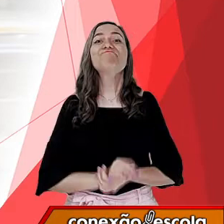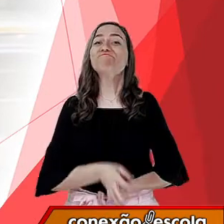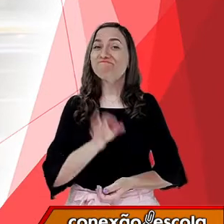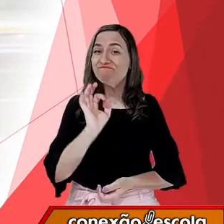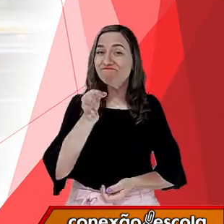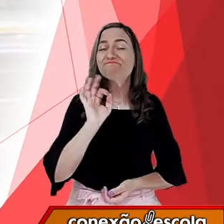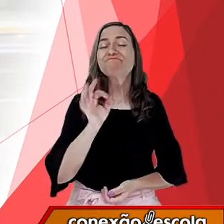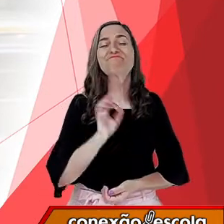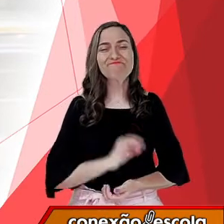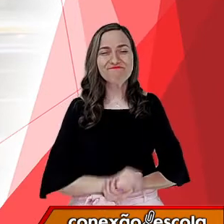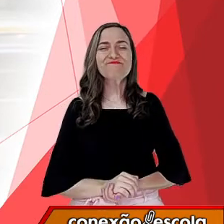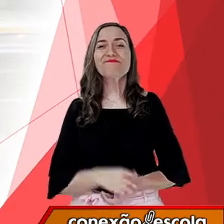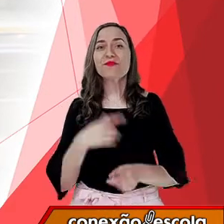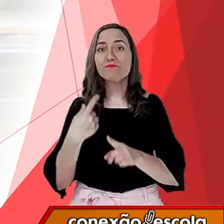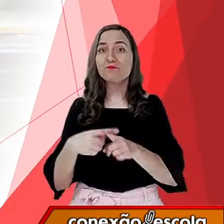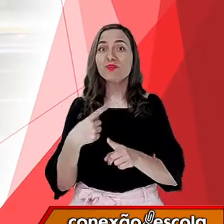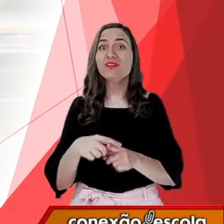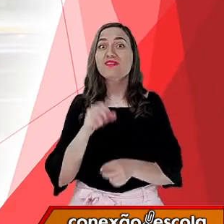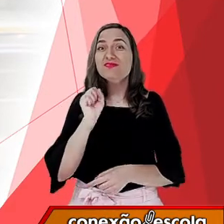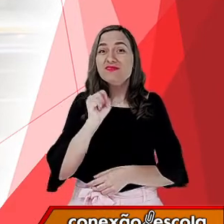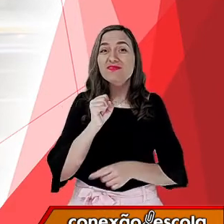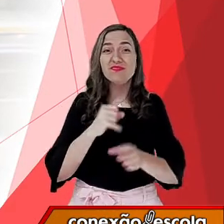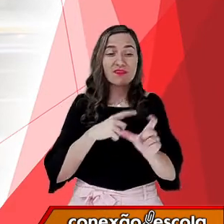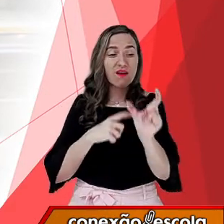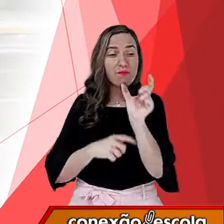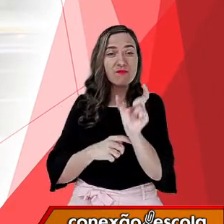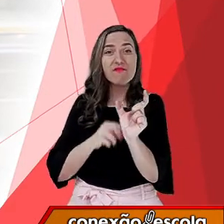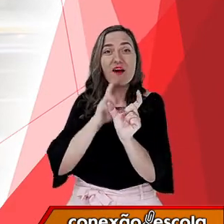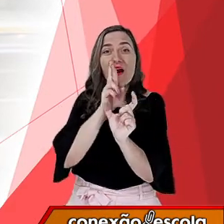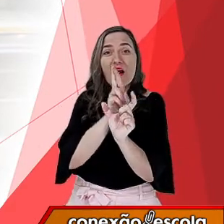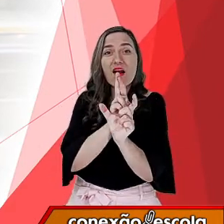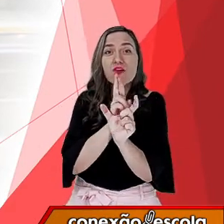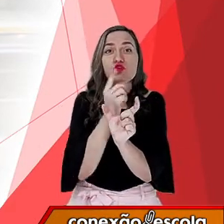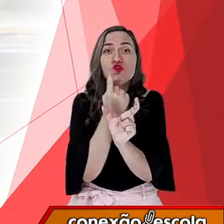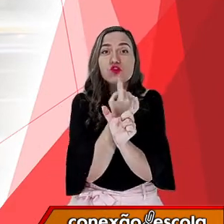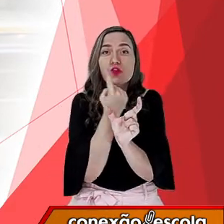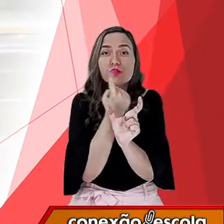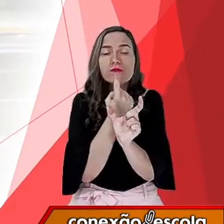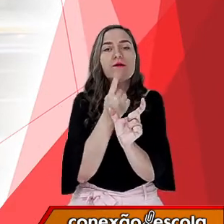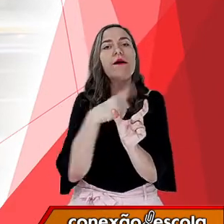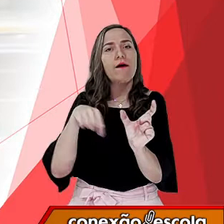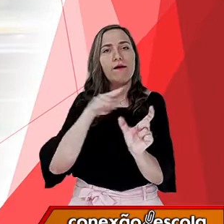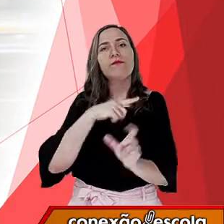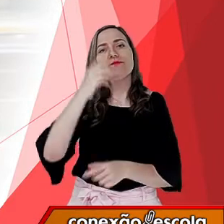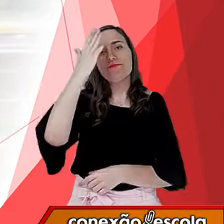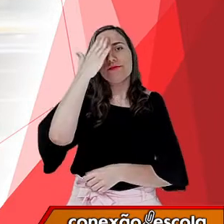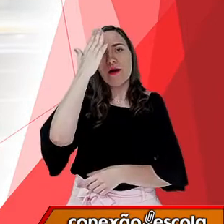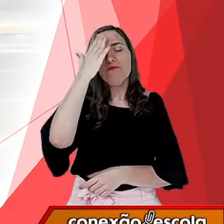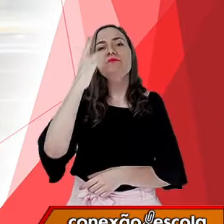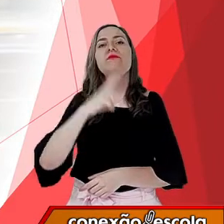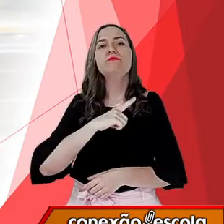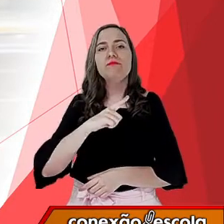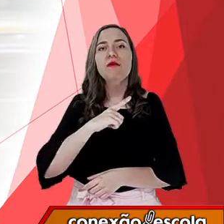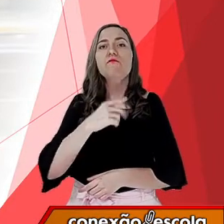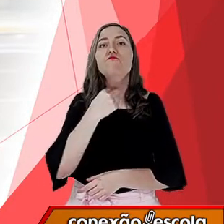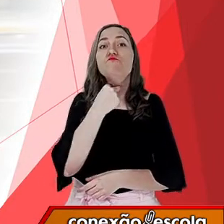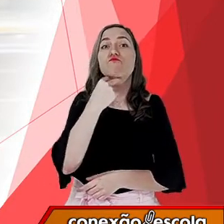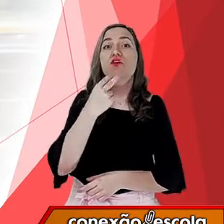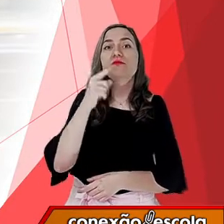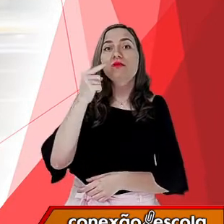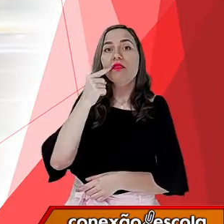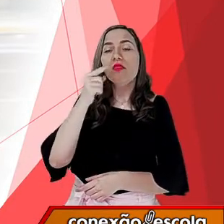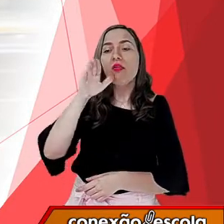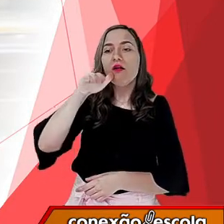Uhum! Porque se ele vier sozinho, no meio da palavra, aprendemos que o som dele é brando.